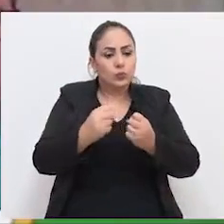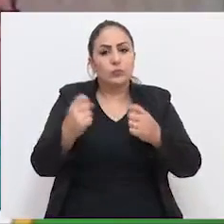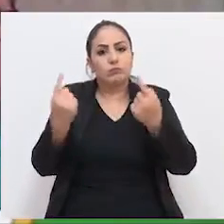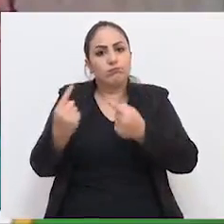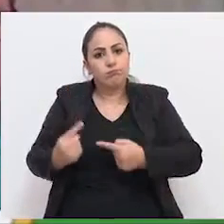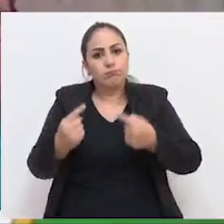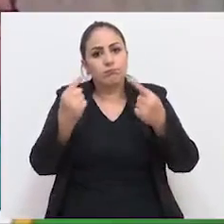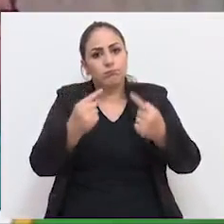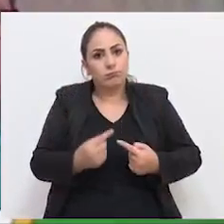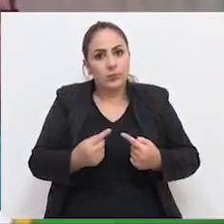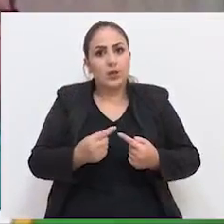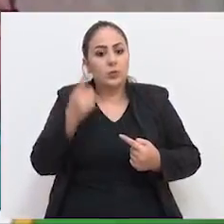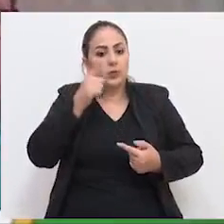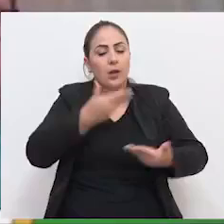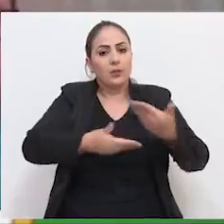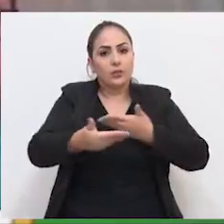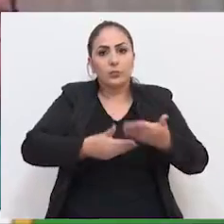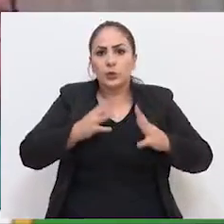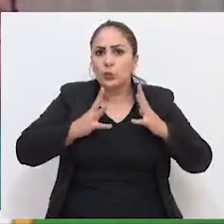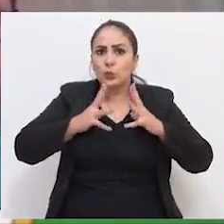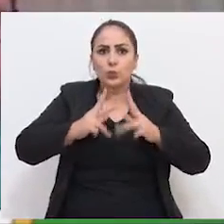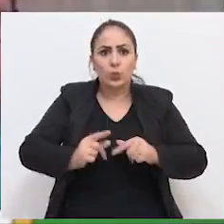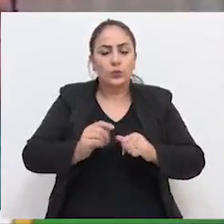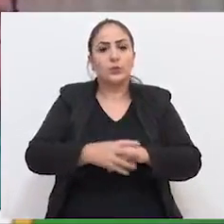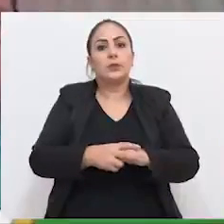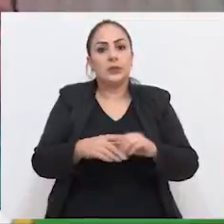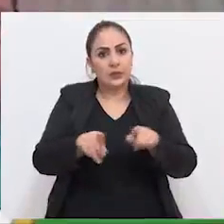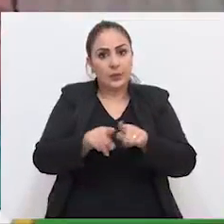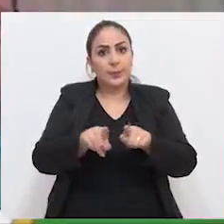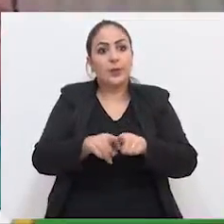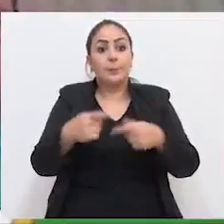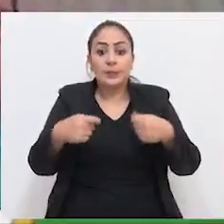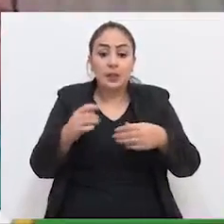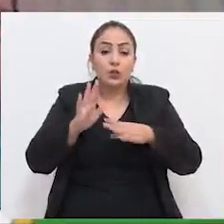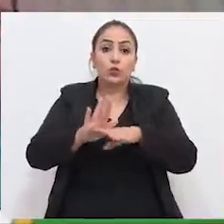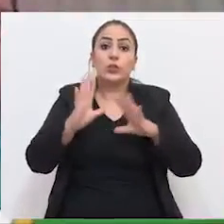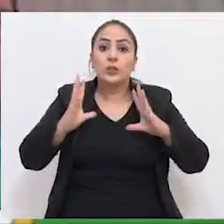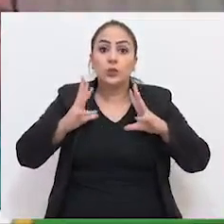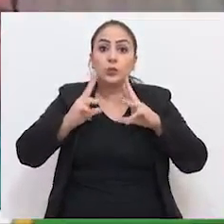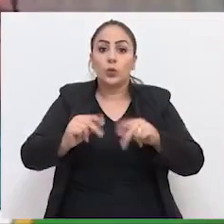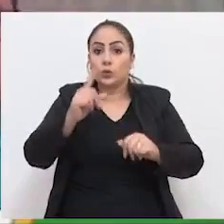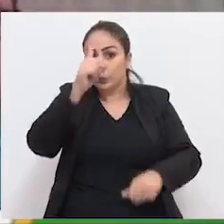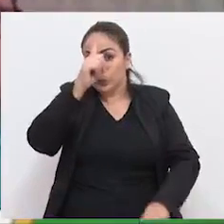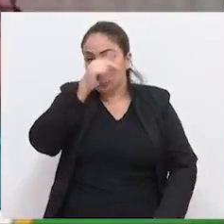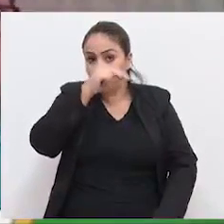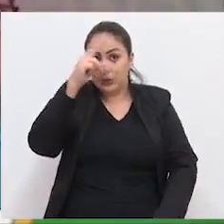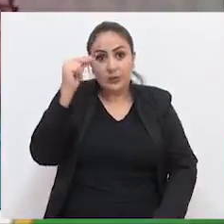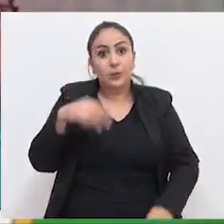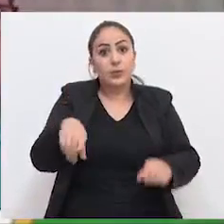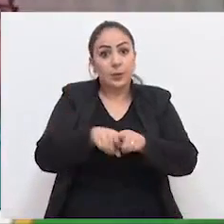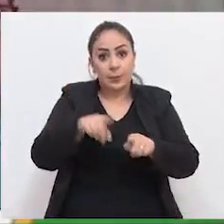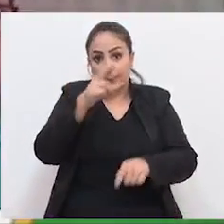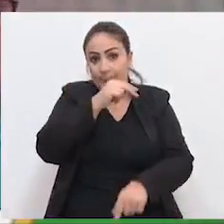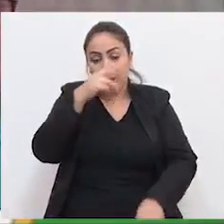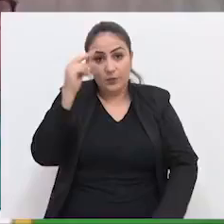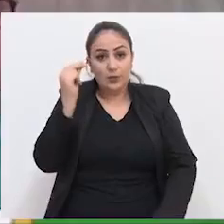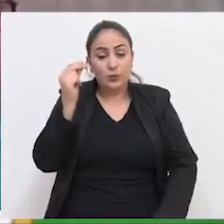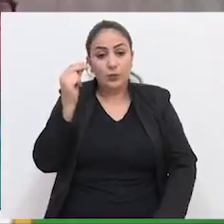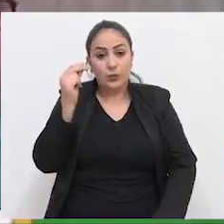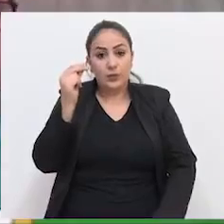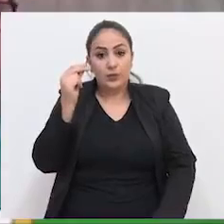o atendimento, para que todos sejam atendidos, e, evidentemente, precisamos da colaboração, tanto do município, como a prefeitura,